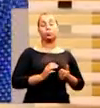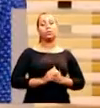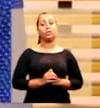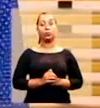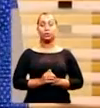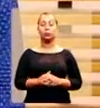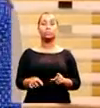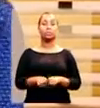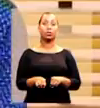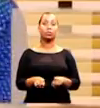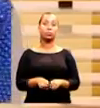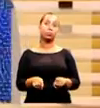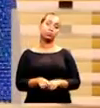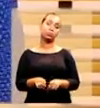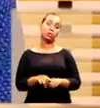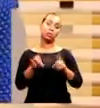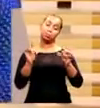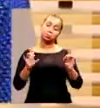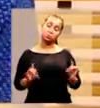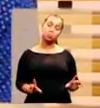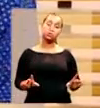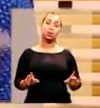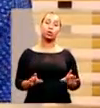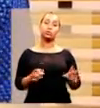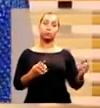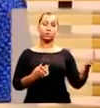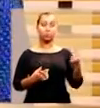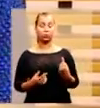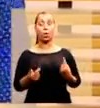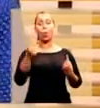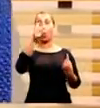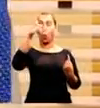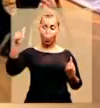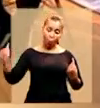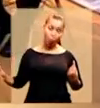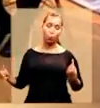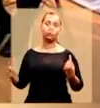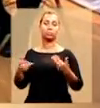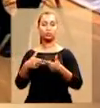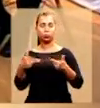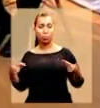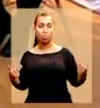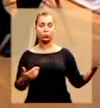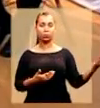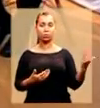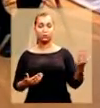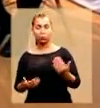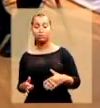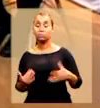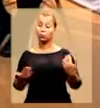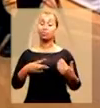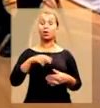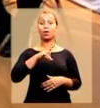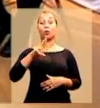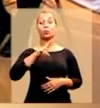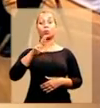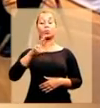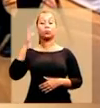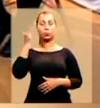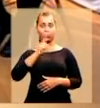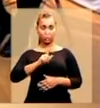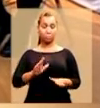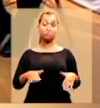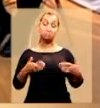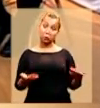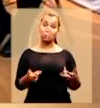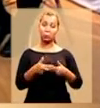relacionamento e também o prestígio de ter dado certo as outras produções, né? Então, aí você vai ganhando nome.